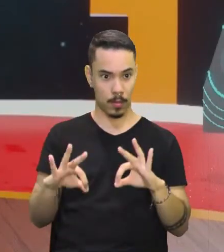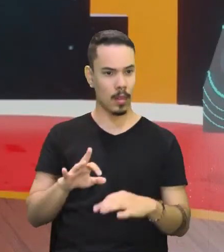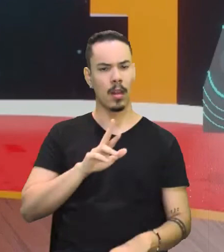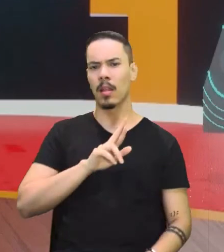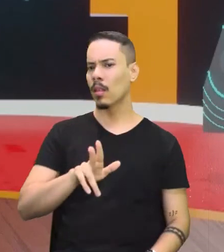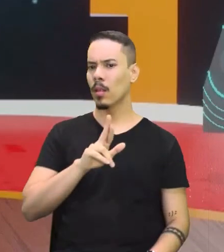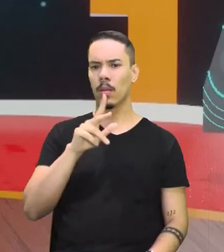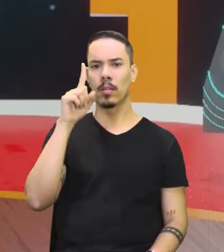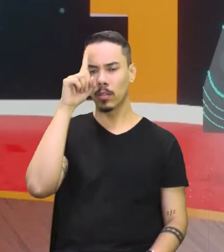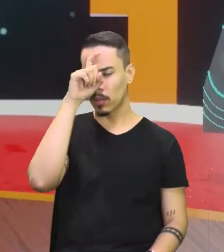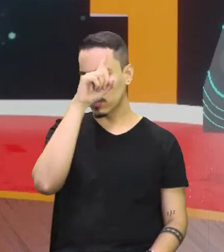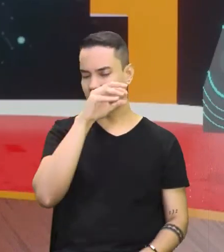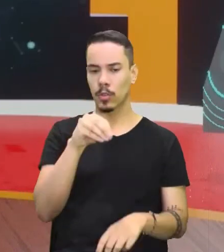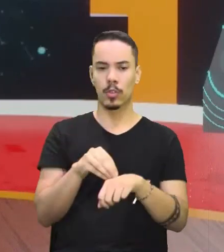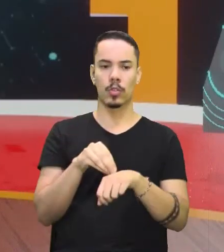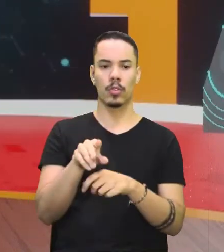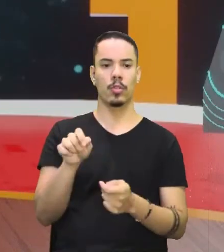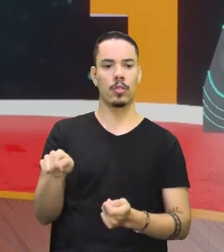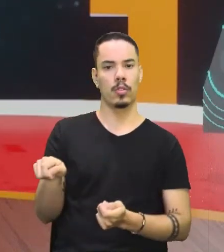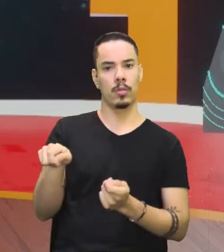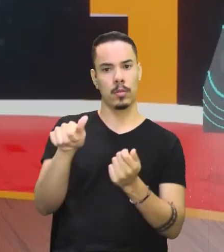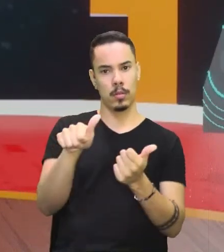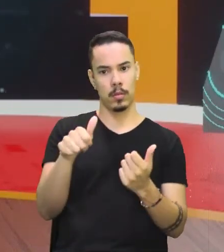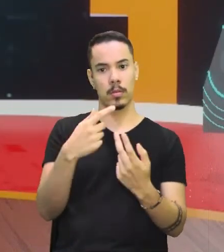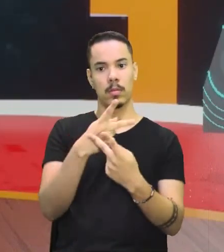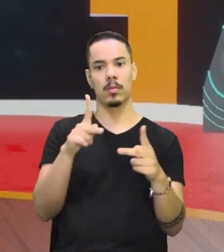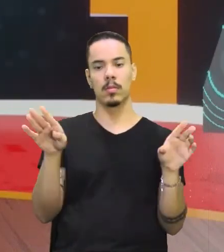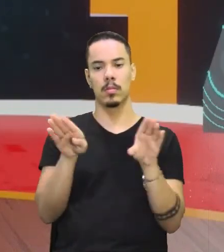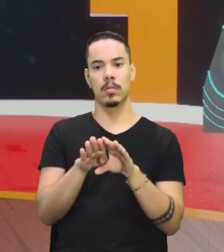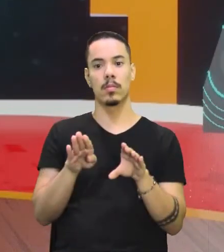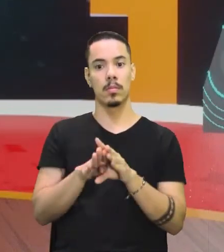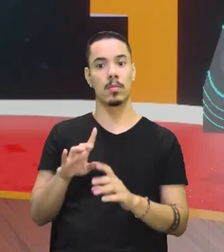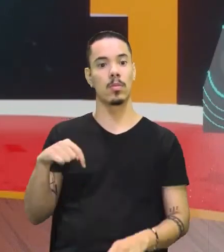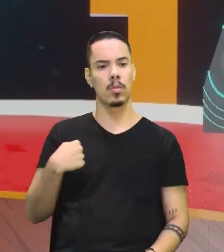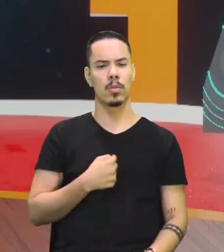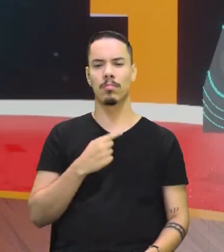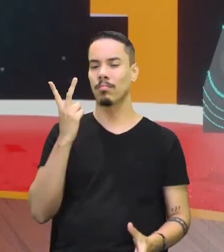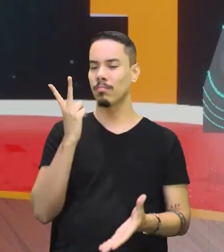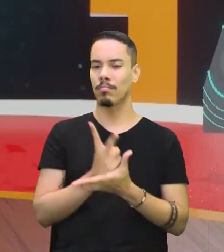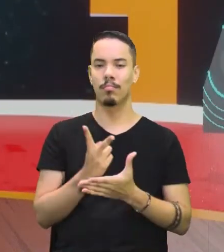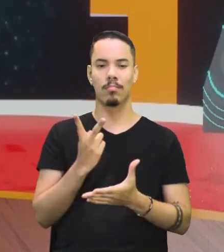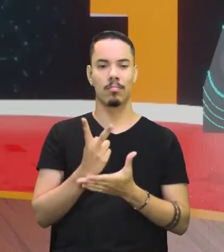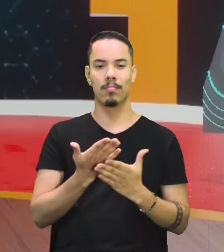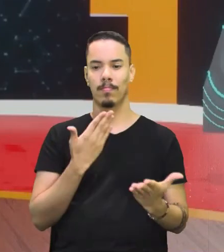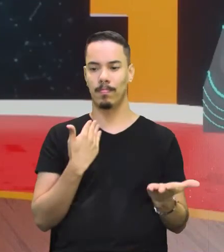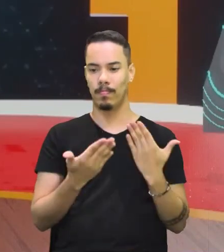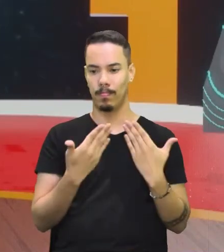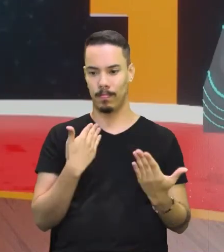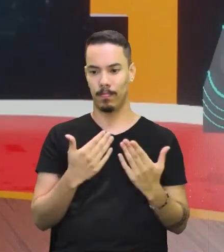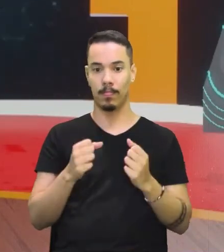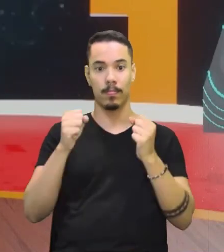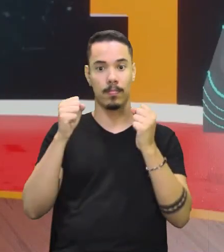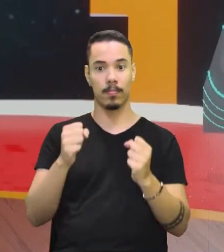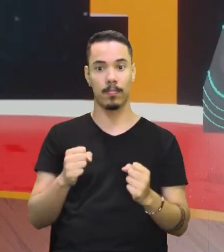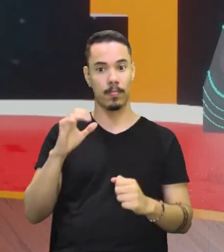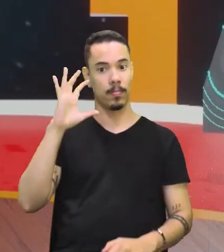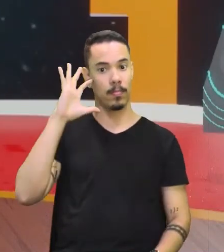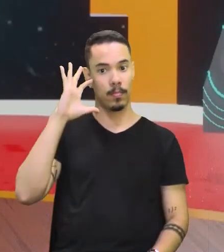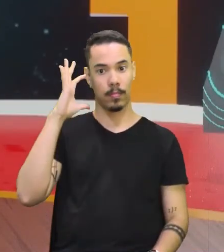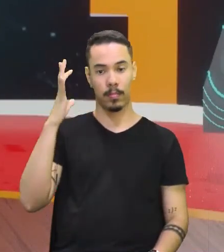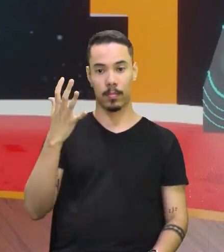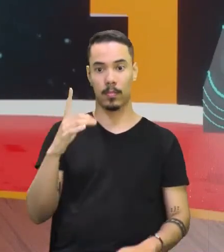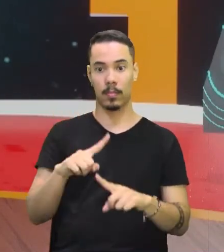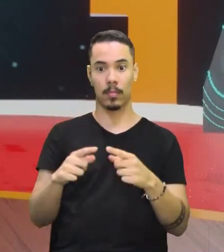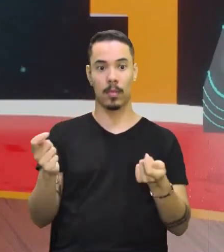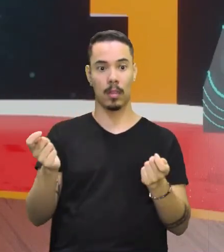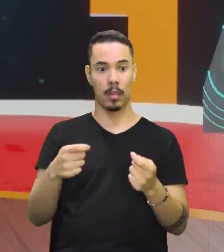e é uma dica para vocês. E aí é um trabalho até que nós conversamos muito sobre isso. Poderíamos ter resolvido dar mais trabalho